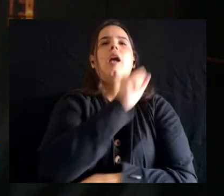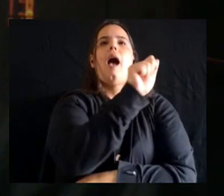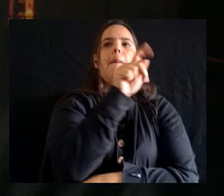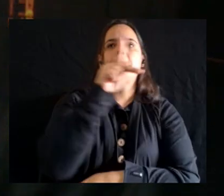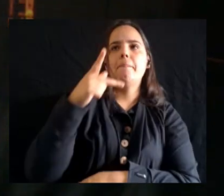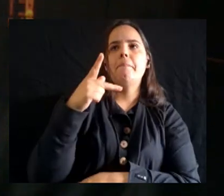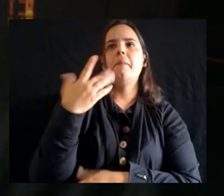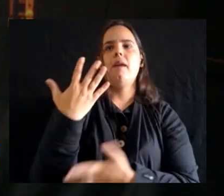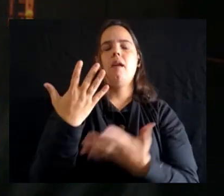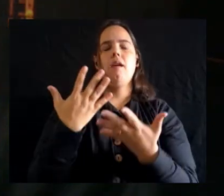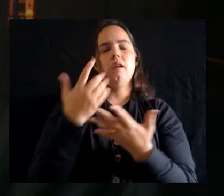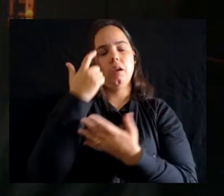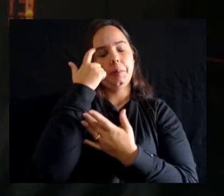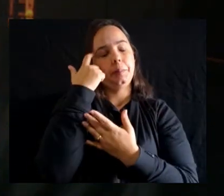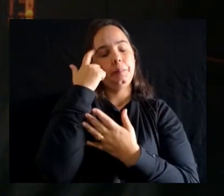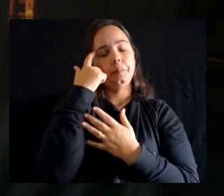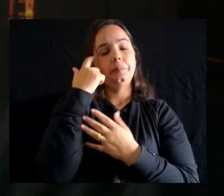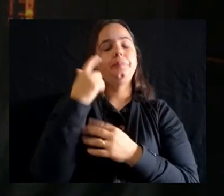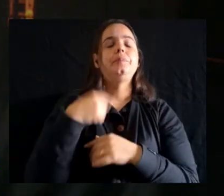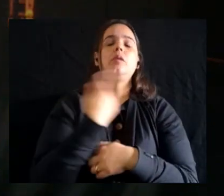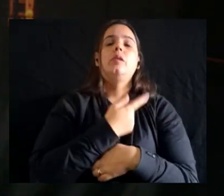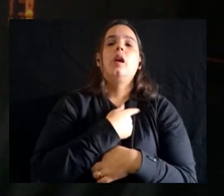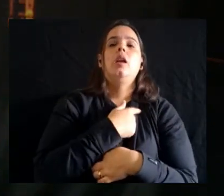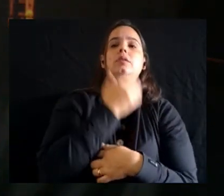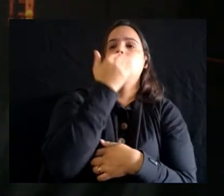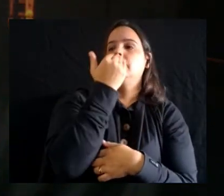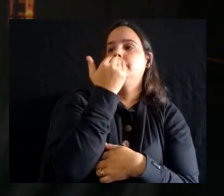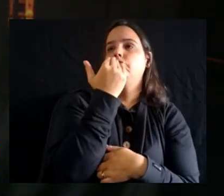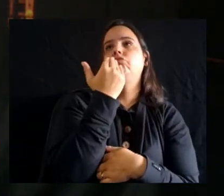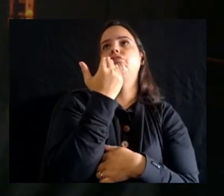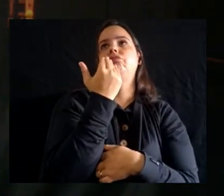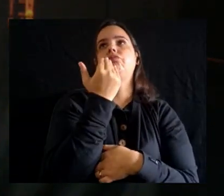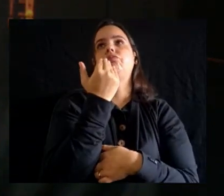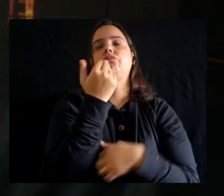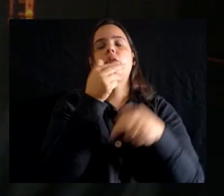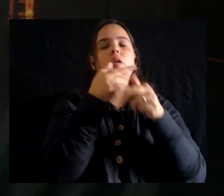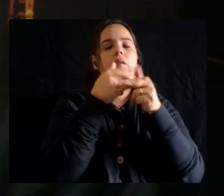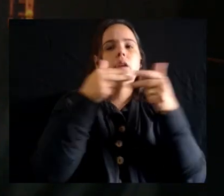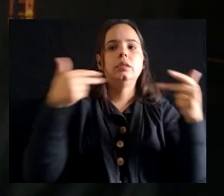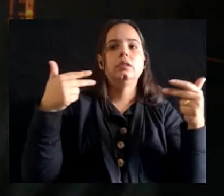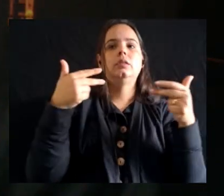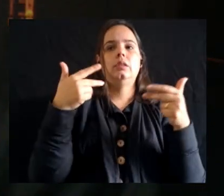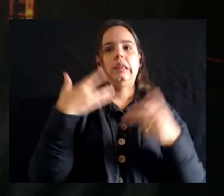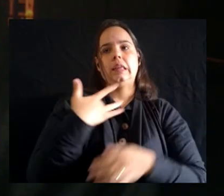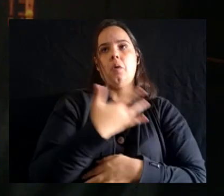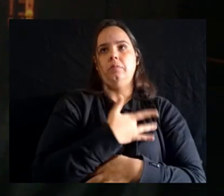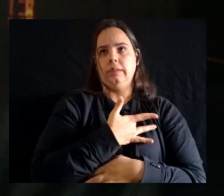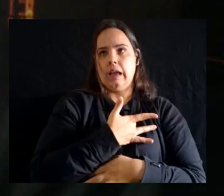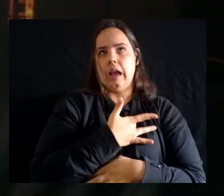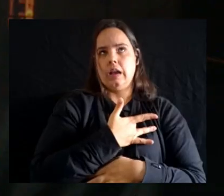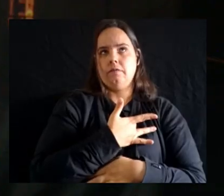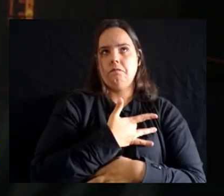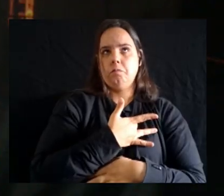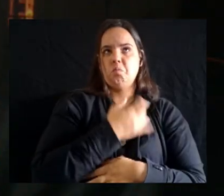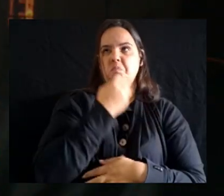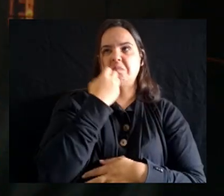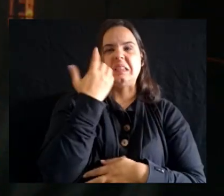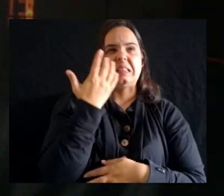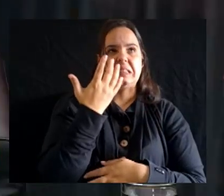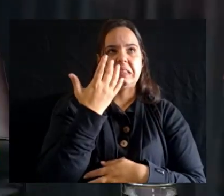aí tínhamos uma alimentação mais saudável. Será que é certo a gente colocar assim,